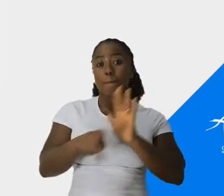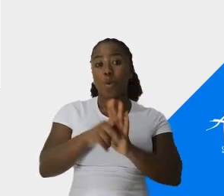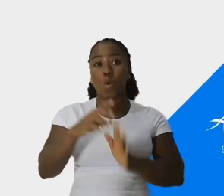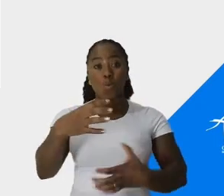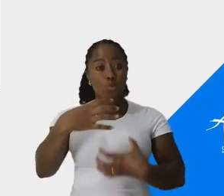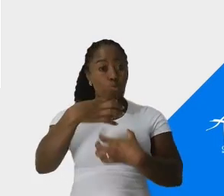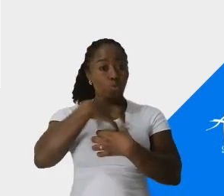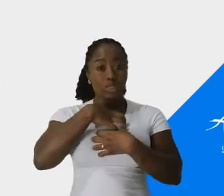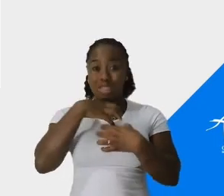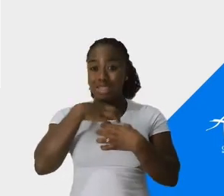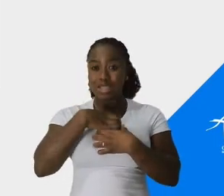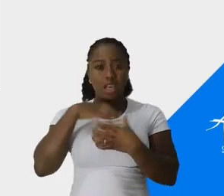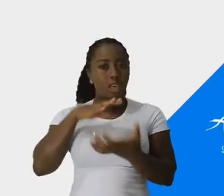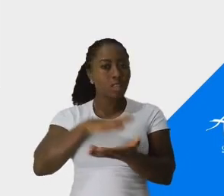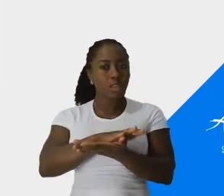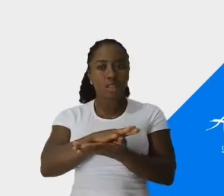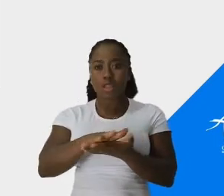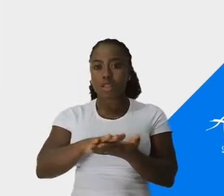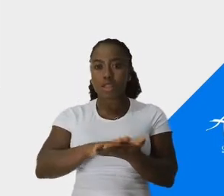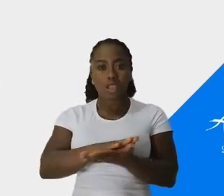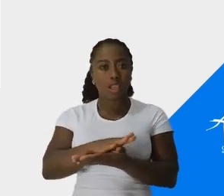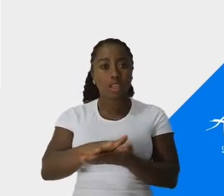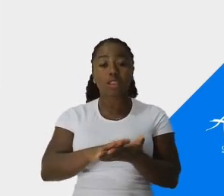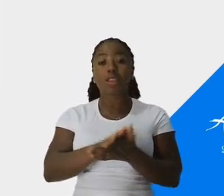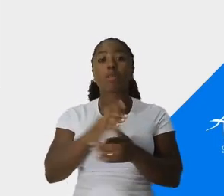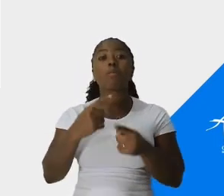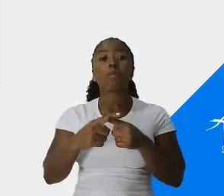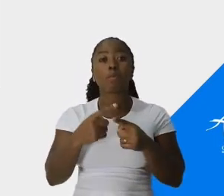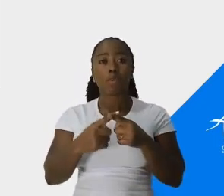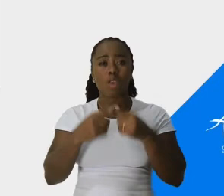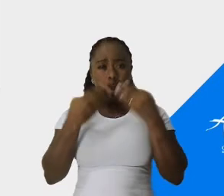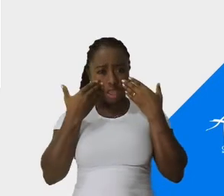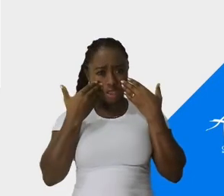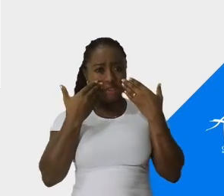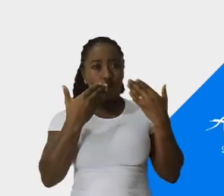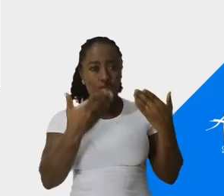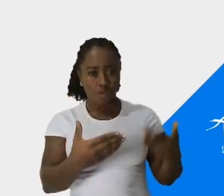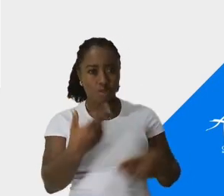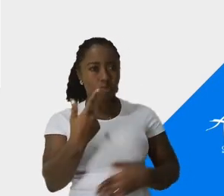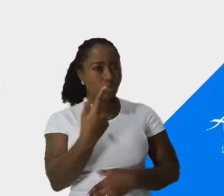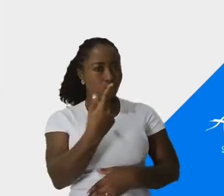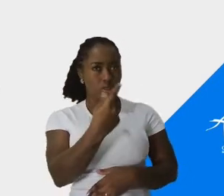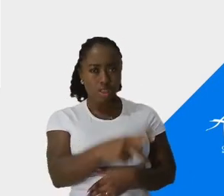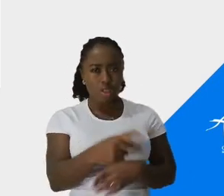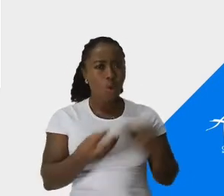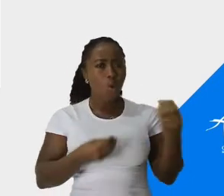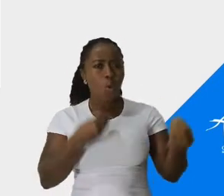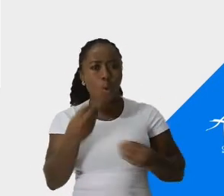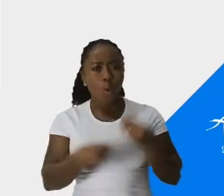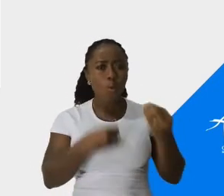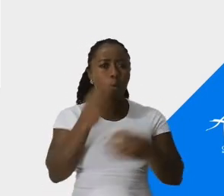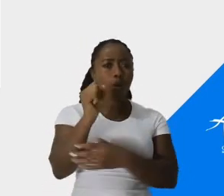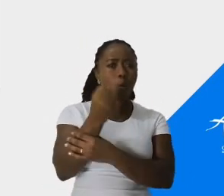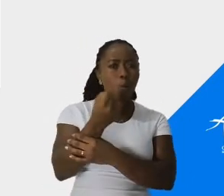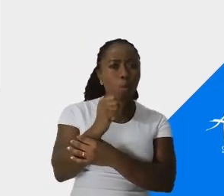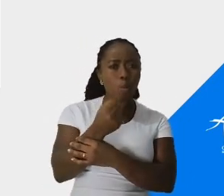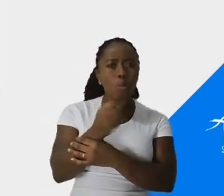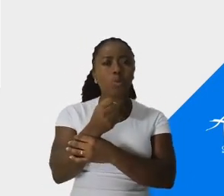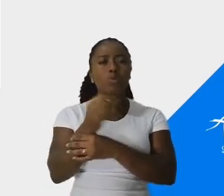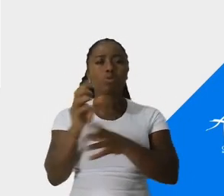uma baixa do tônus muscular desse paciente e também da linguagem e aí vem uma